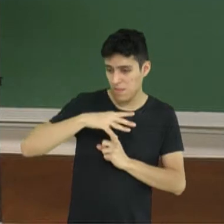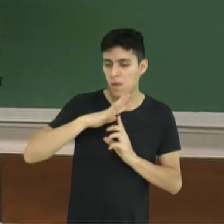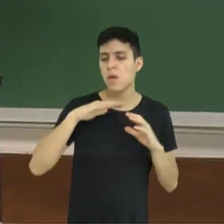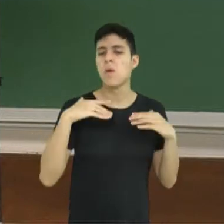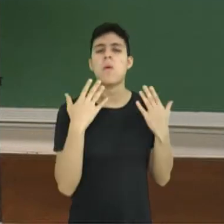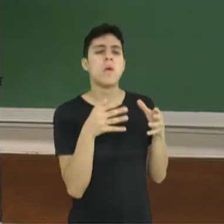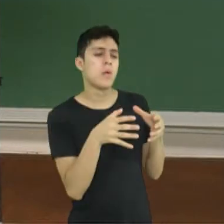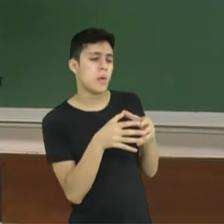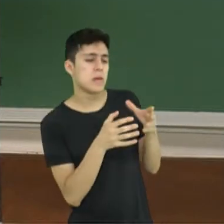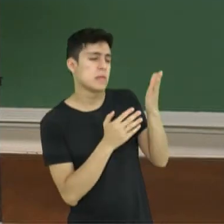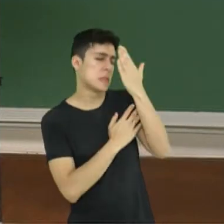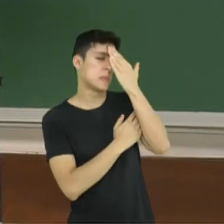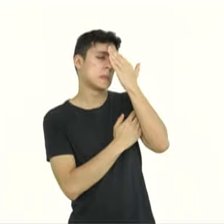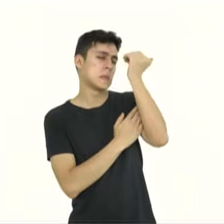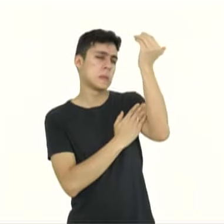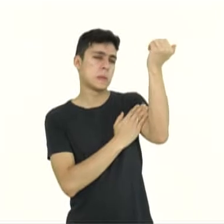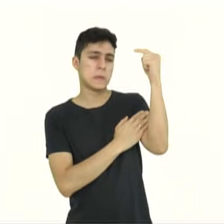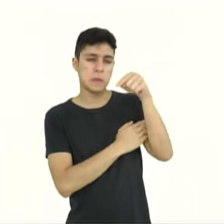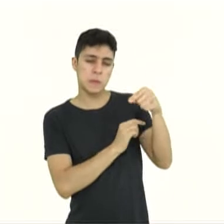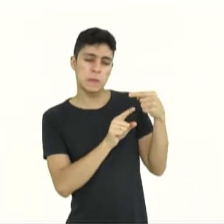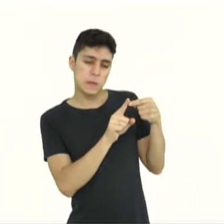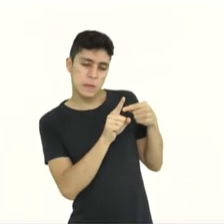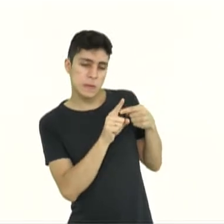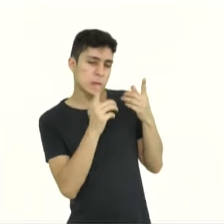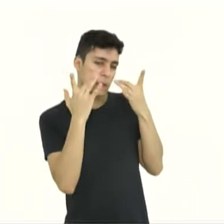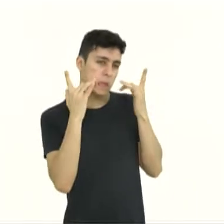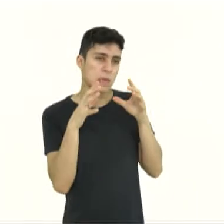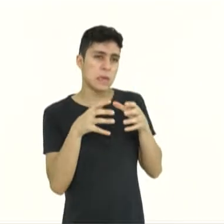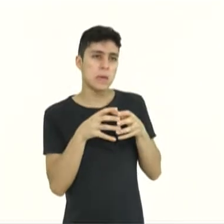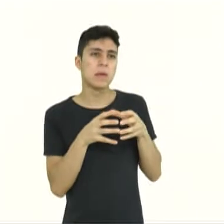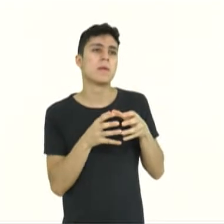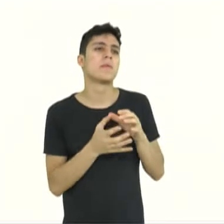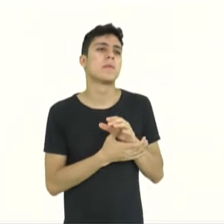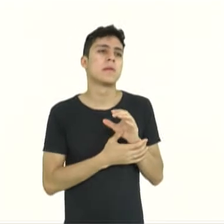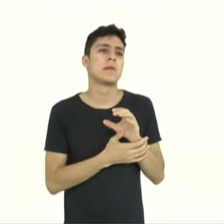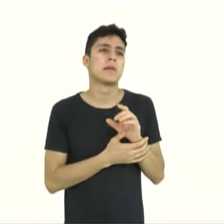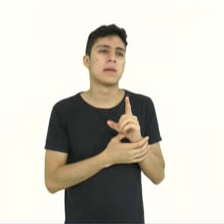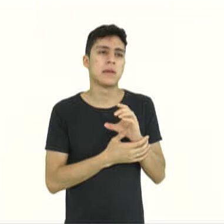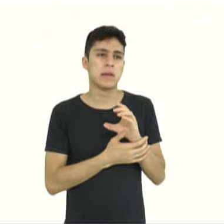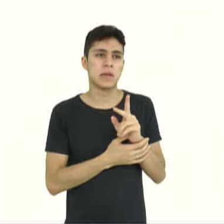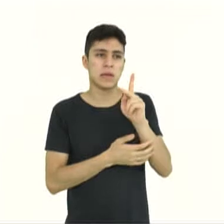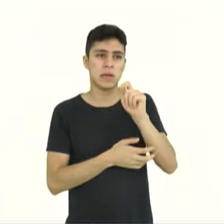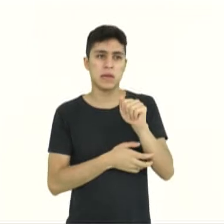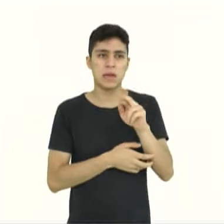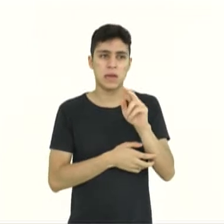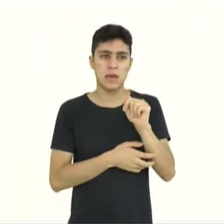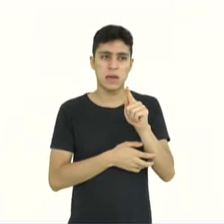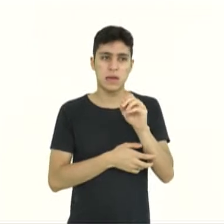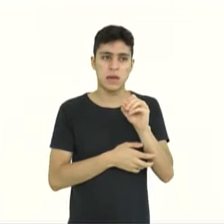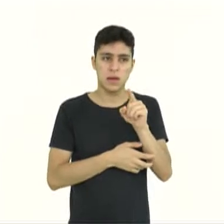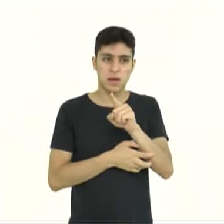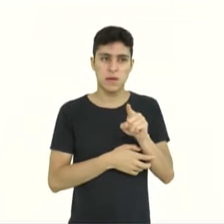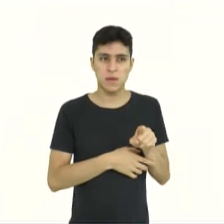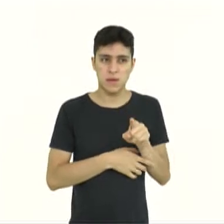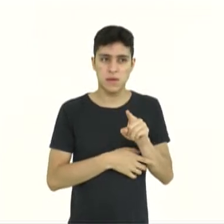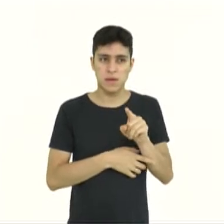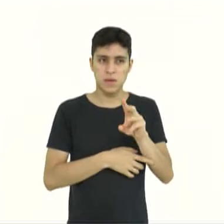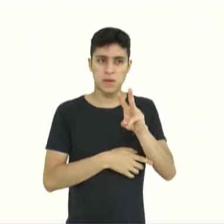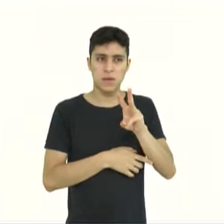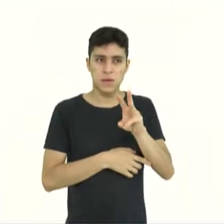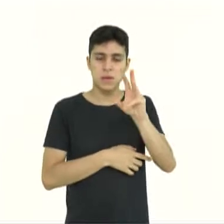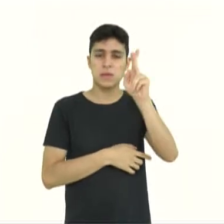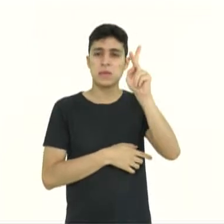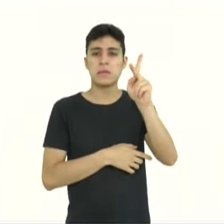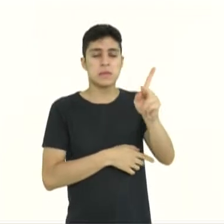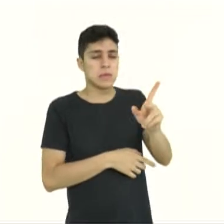que fazem sucesso com esse tipo de teatro é a companhia Caragosi, do meu amigo Marcelo lá, tá? É especializada em arte